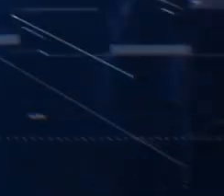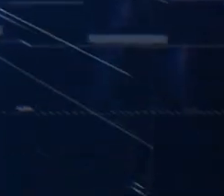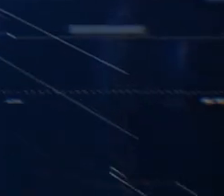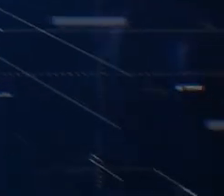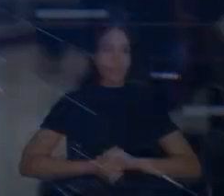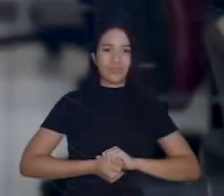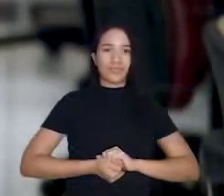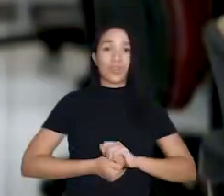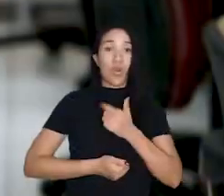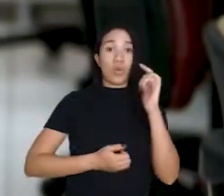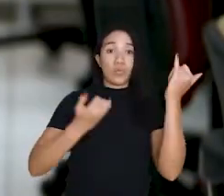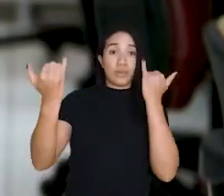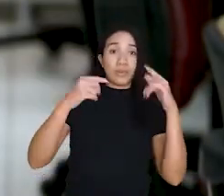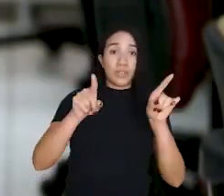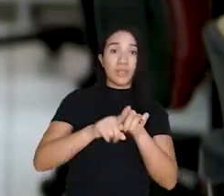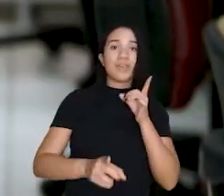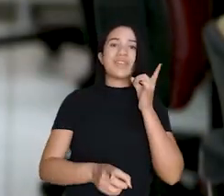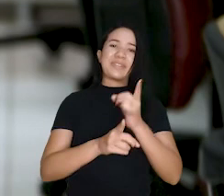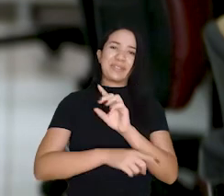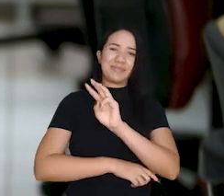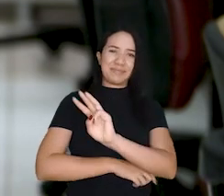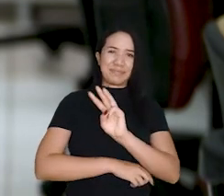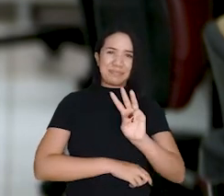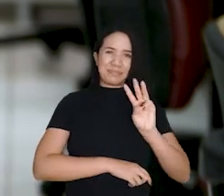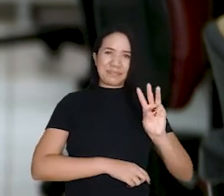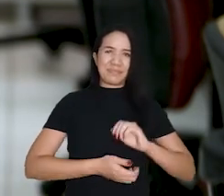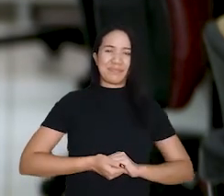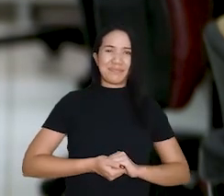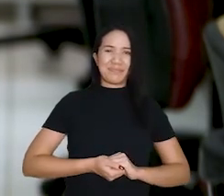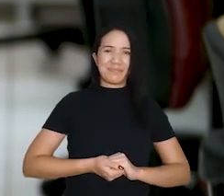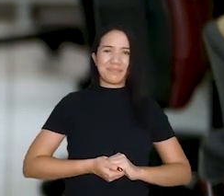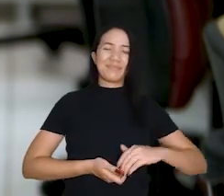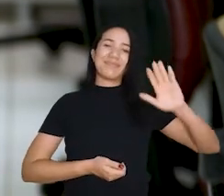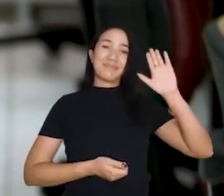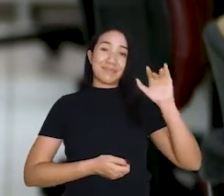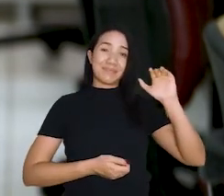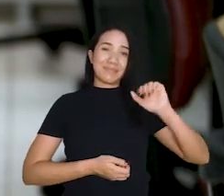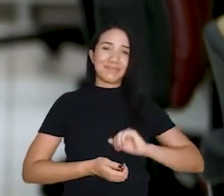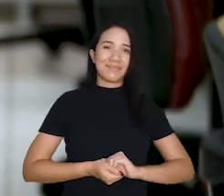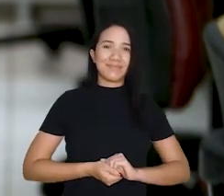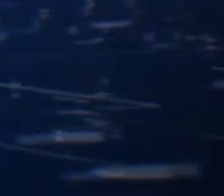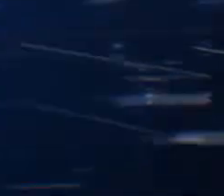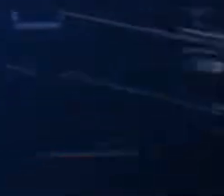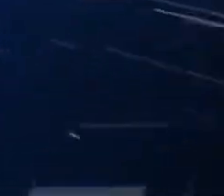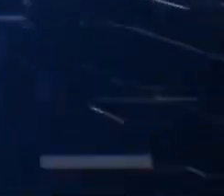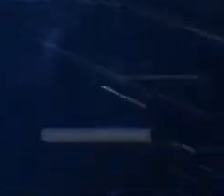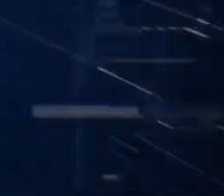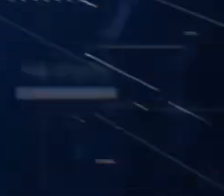mulheres. Essas e outras notícias você confere no Agência Pará. Tchau!